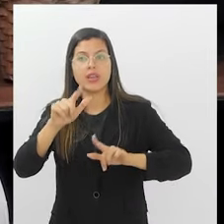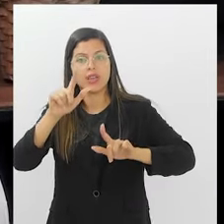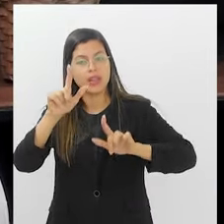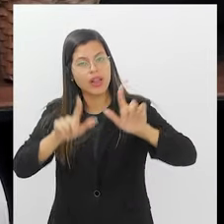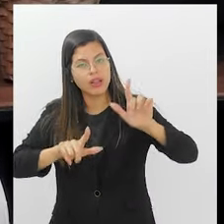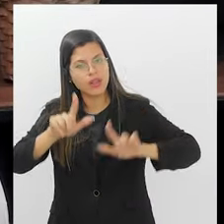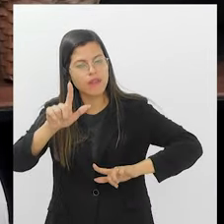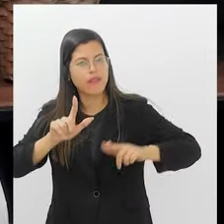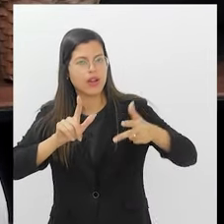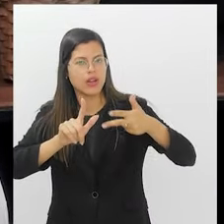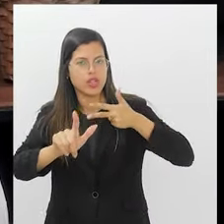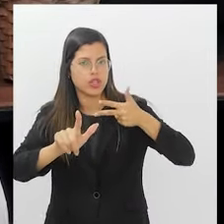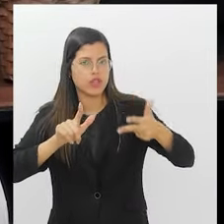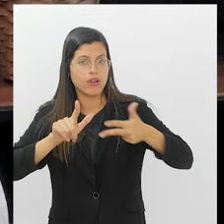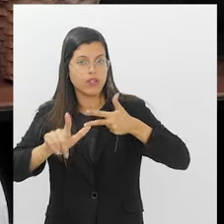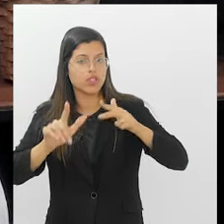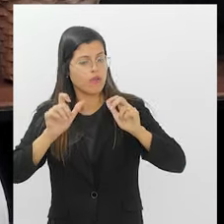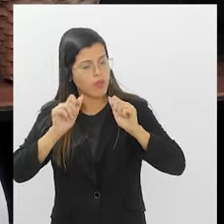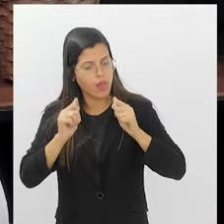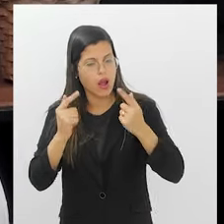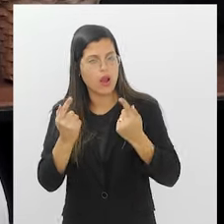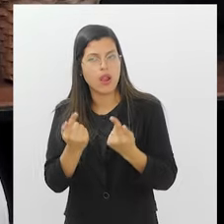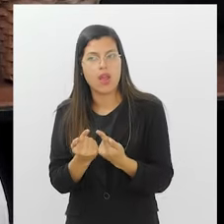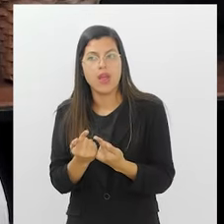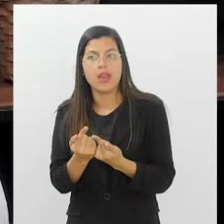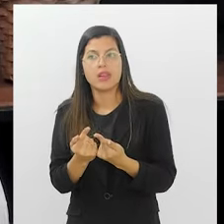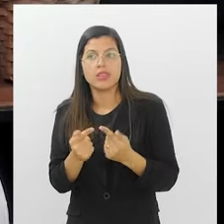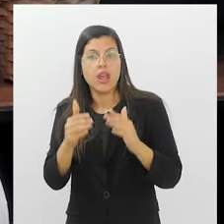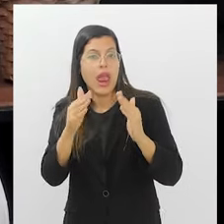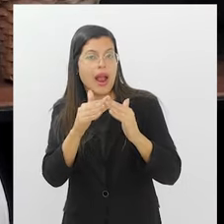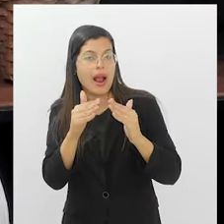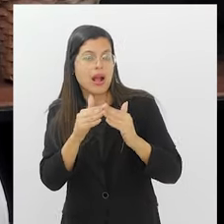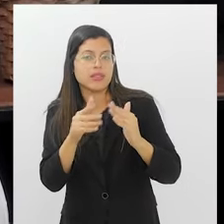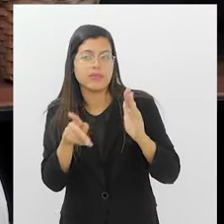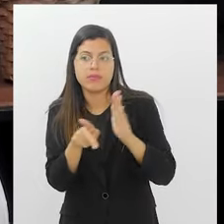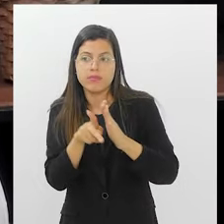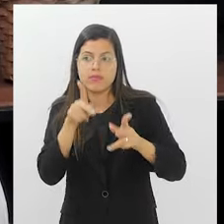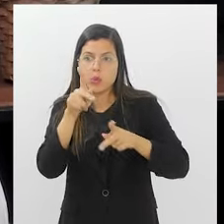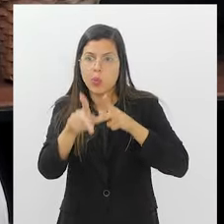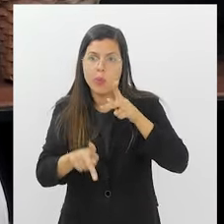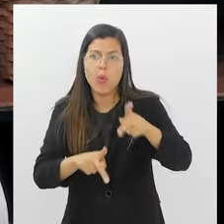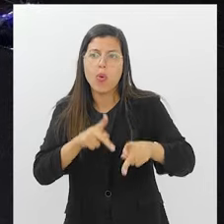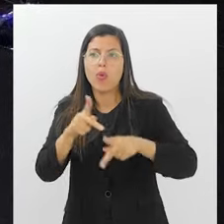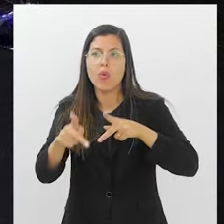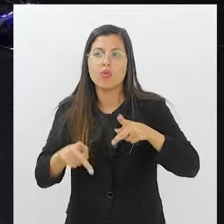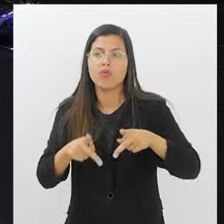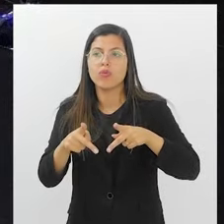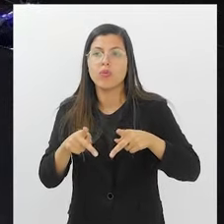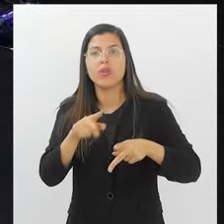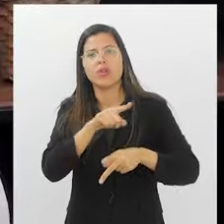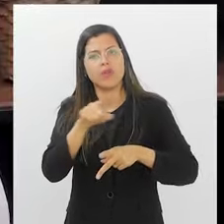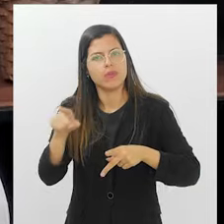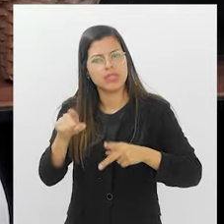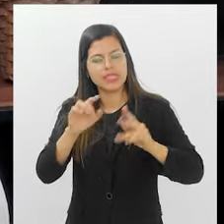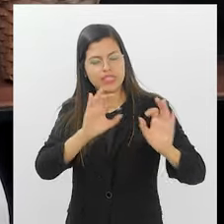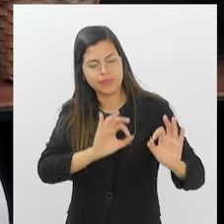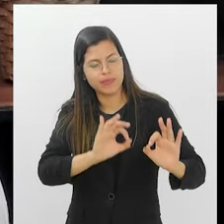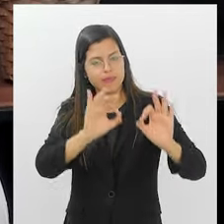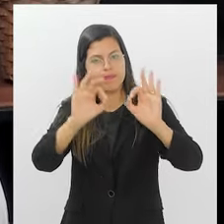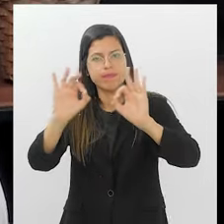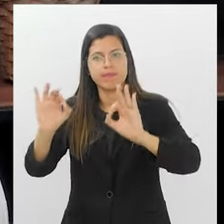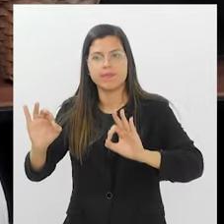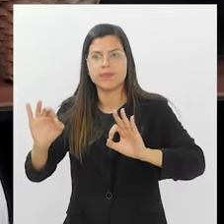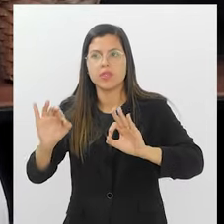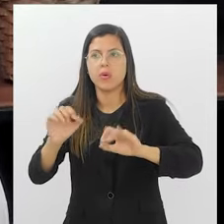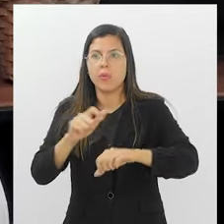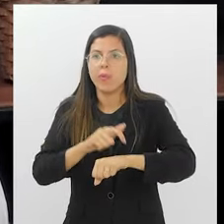TV, numa TV legislativa, né? A Assembleia Legislativa do Estado do Rio de Janeiro é a casa É a casa do povo. É a casa da gente. Então, para você também que está nos assistindo,